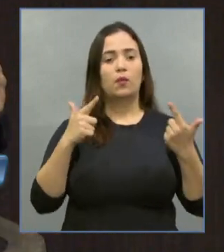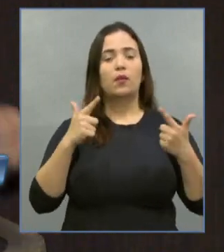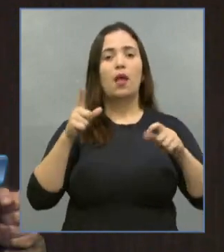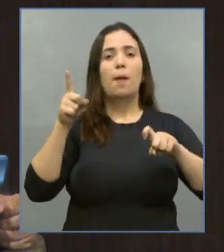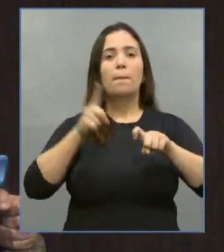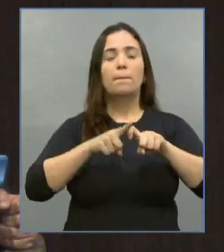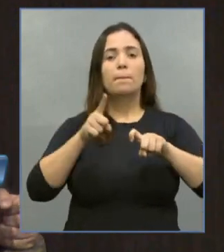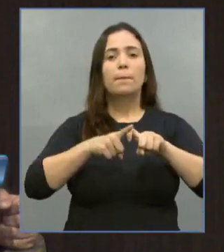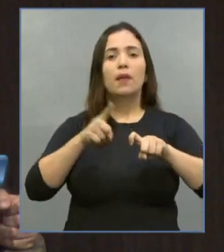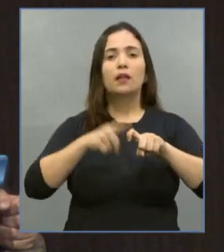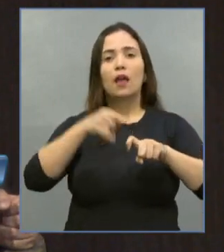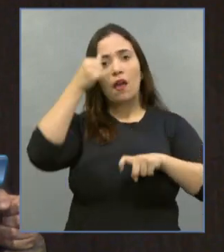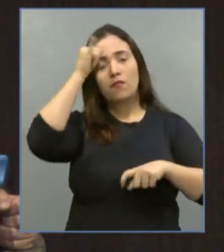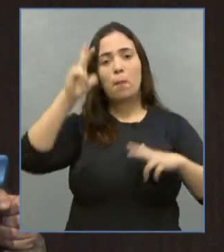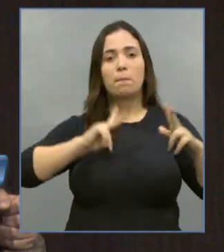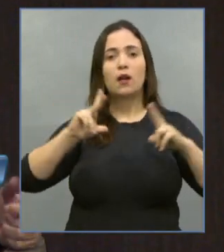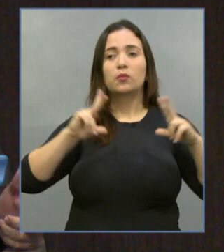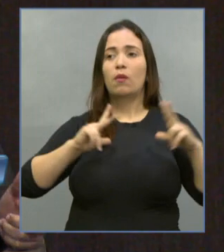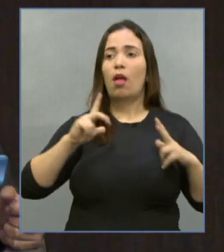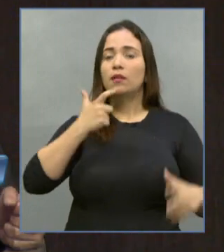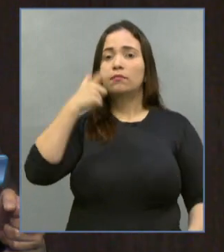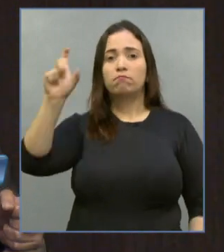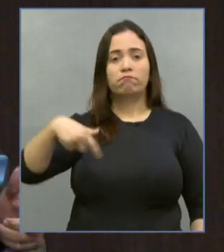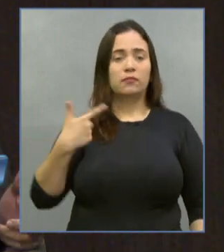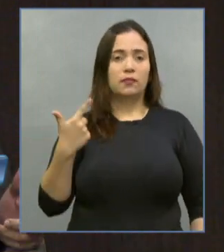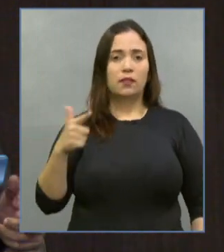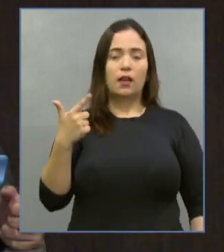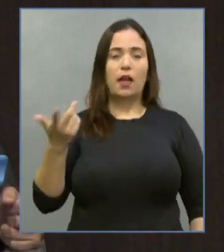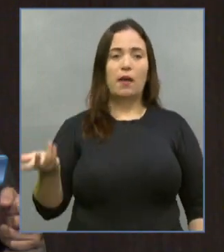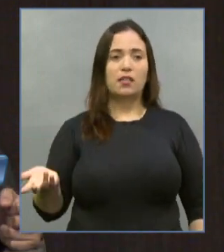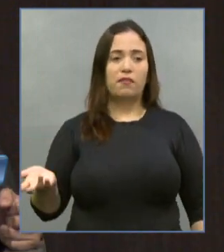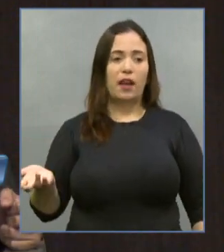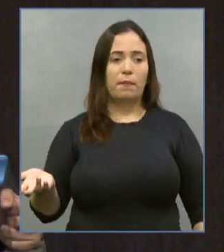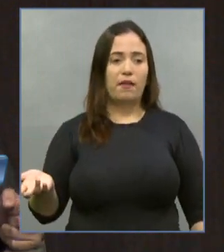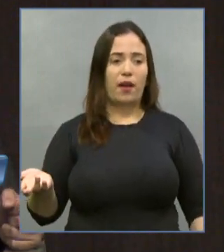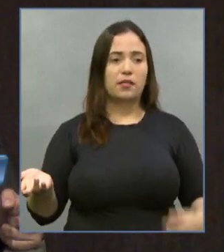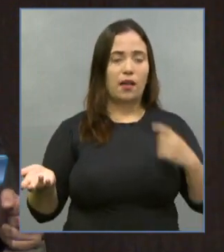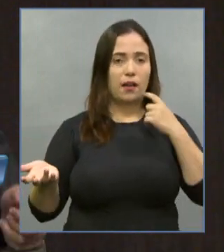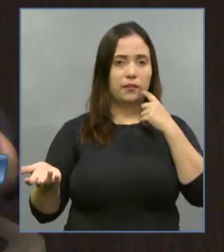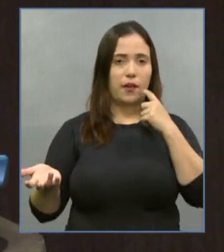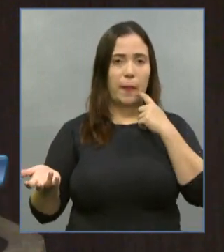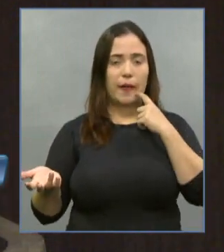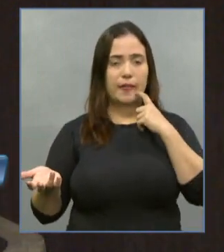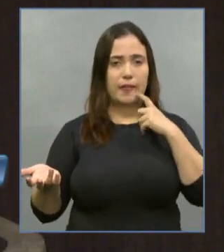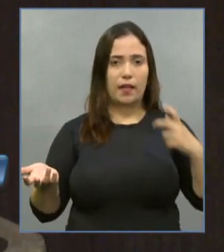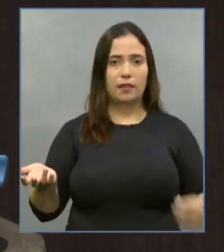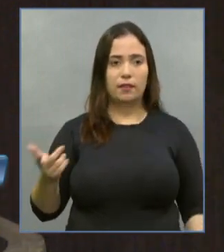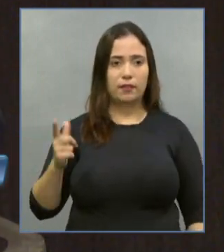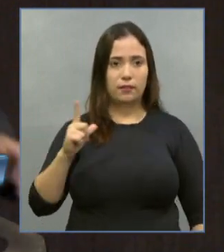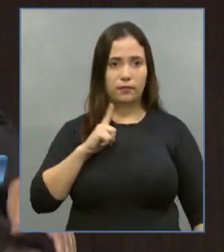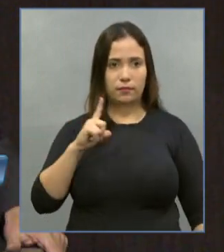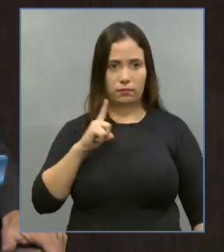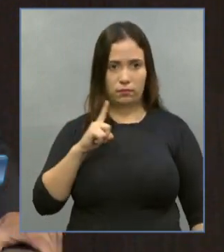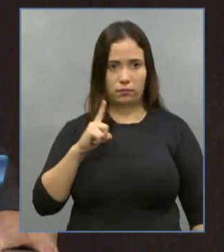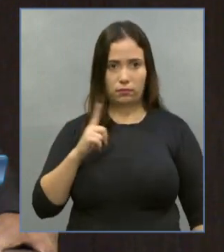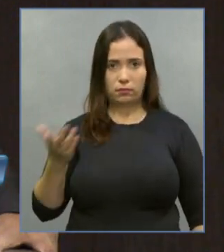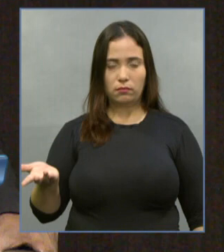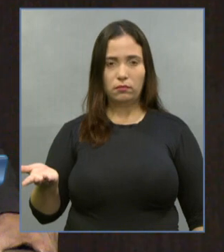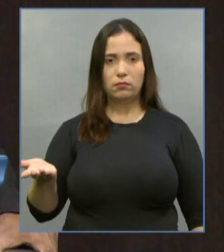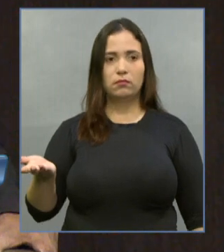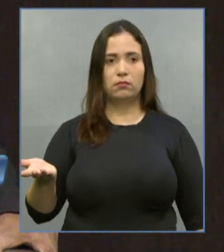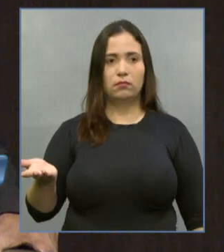privada ou que têm condições de comprar determinados insumos. Inclusive, eu sou